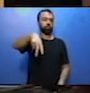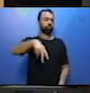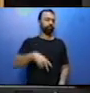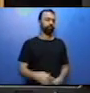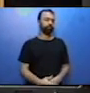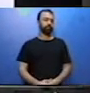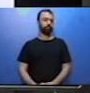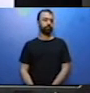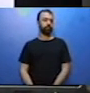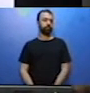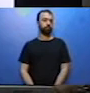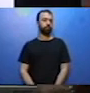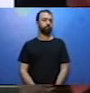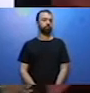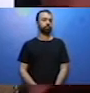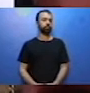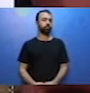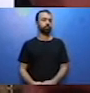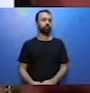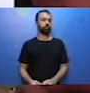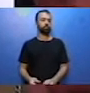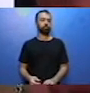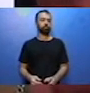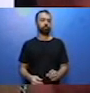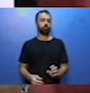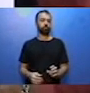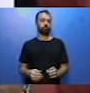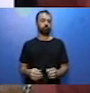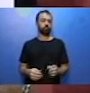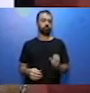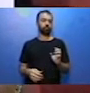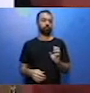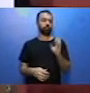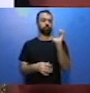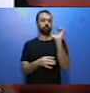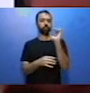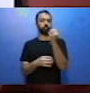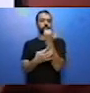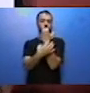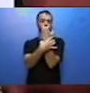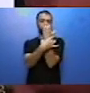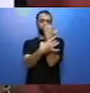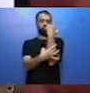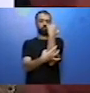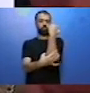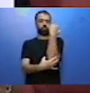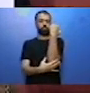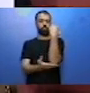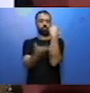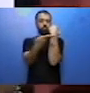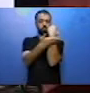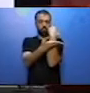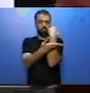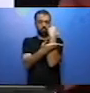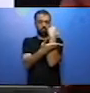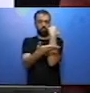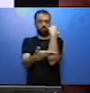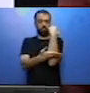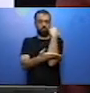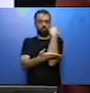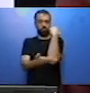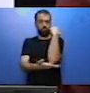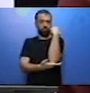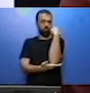no chão a anatomia da boa postura a coluna tem três curvas naturais são